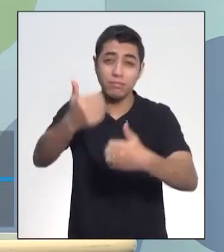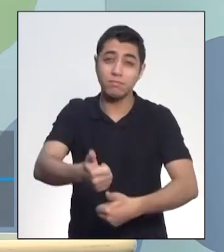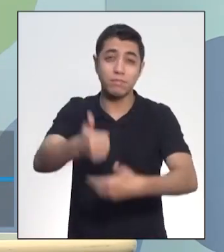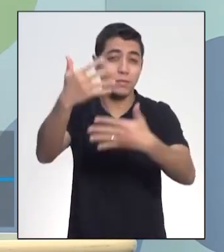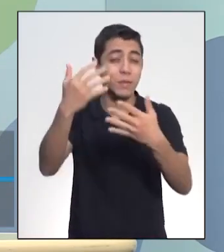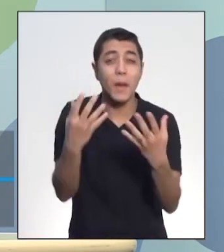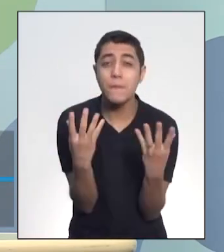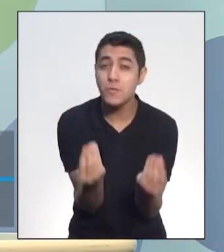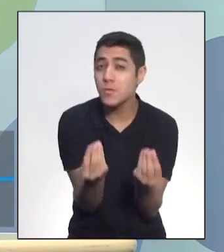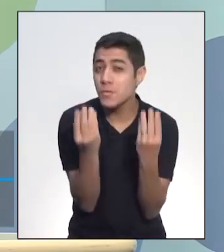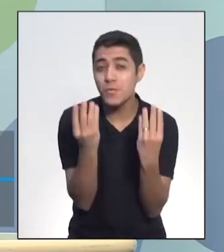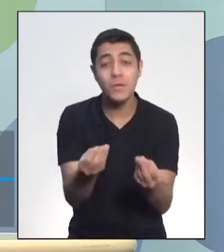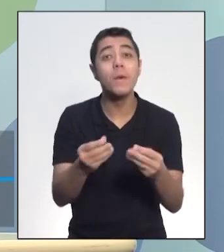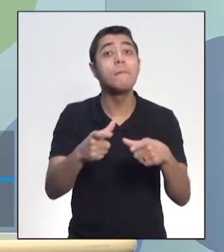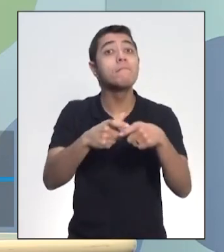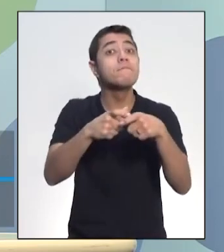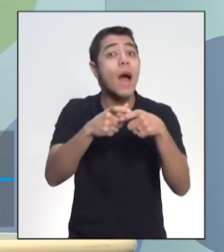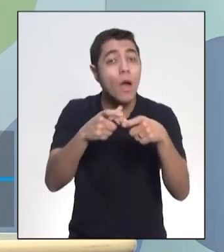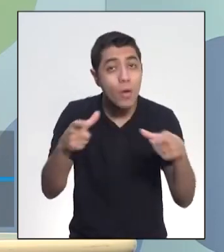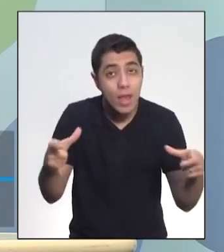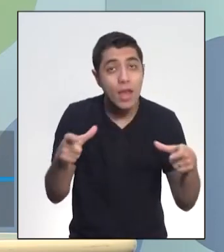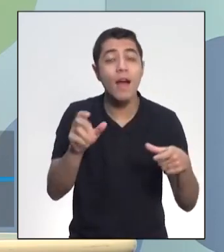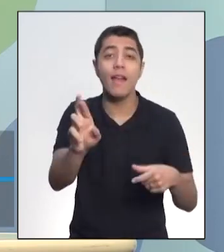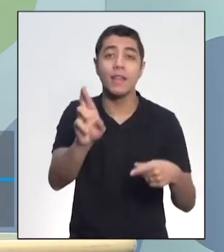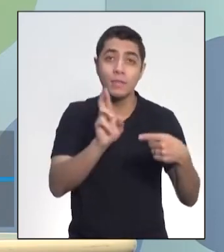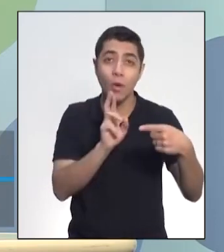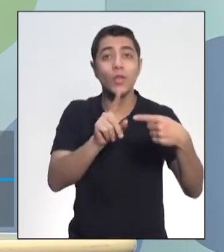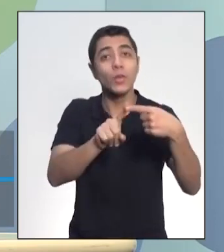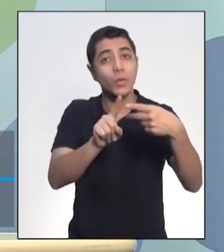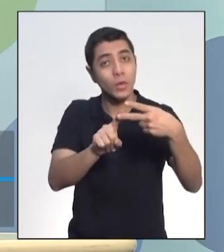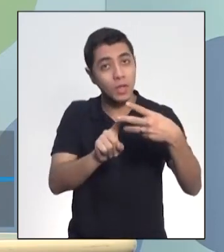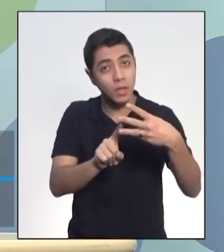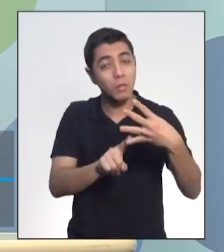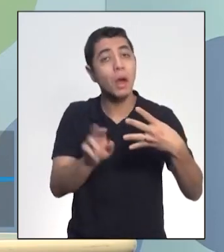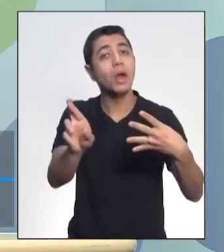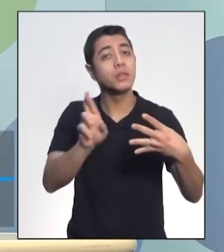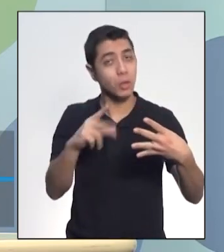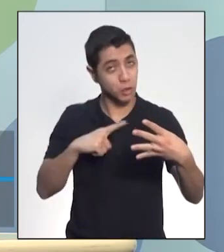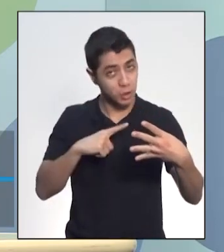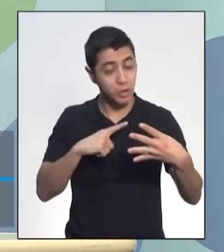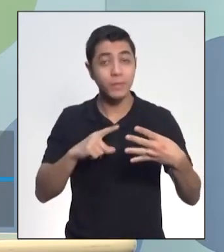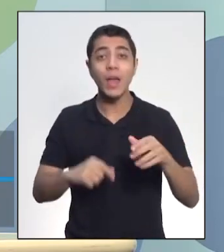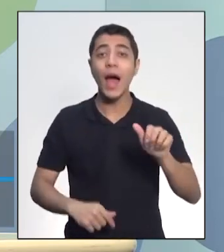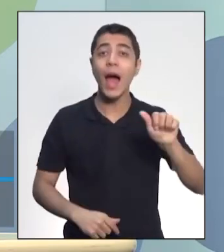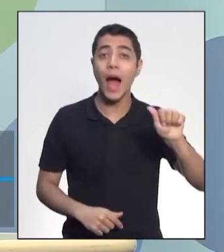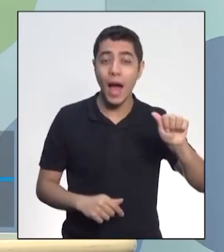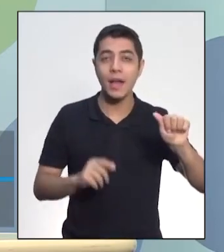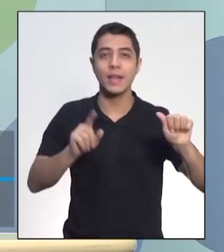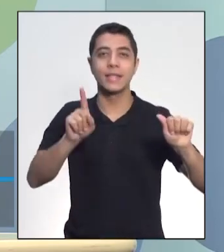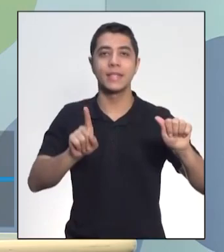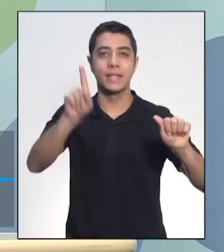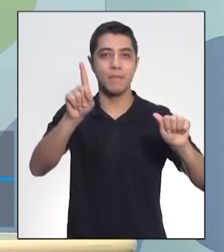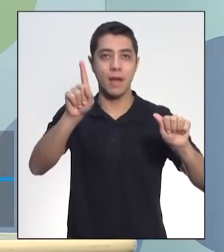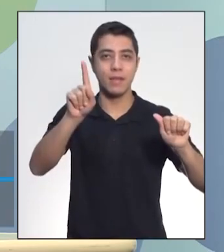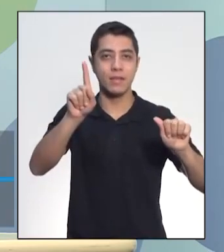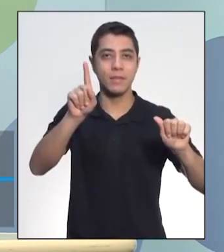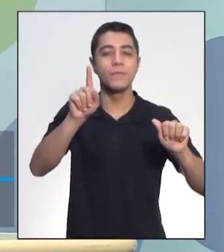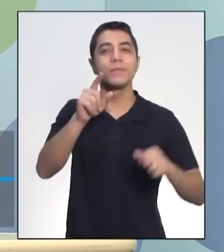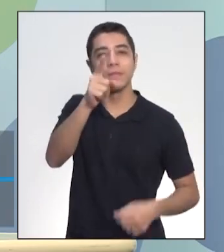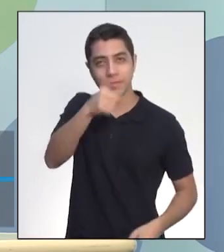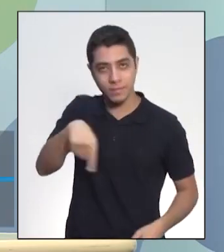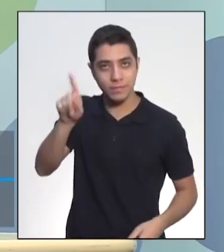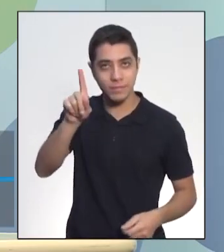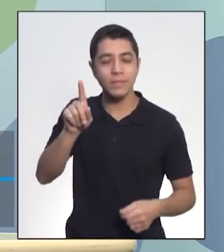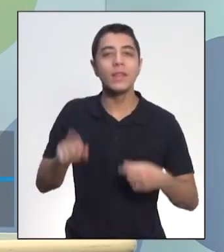grande maioria respondeu todas as alternativas. Responderam que na letra A é para cima, que na letra B é